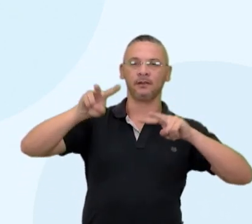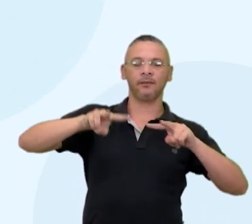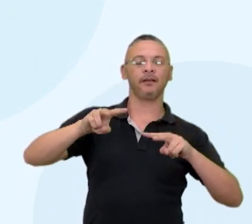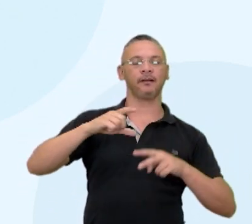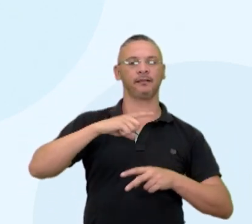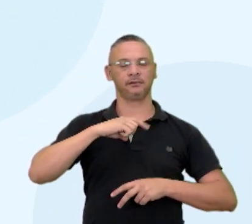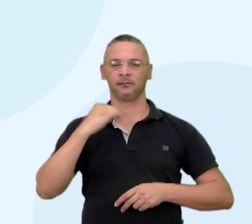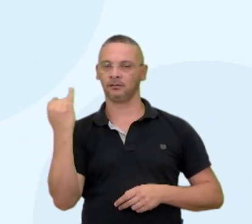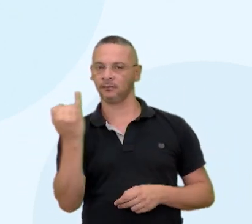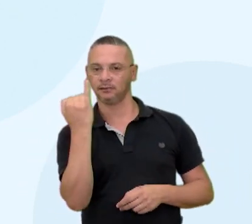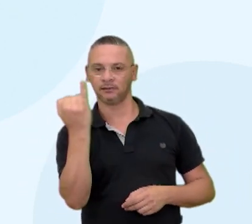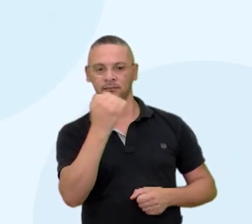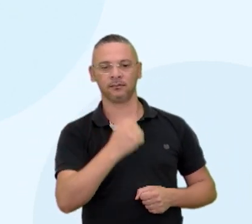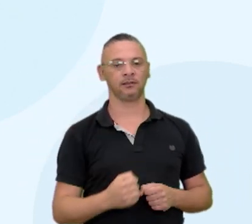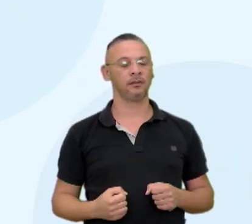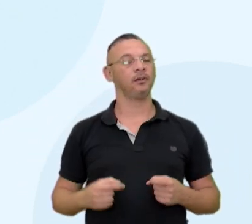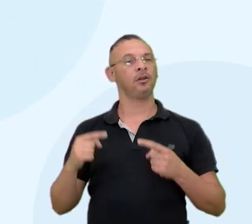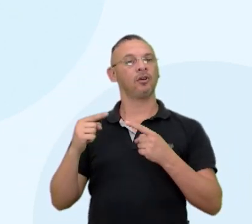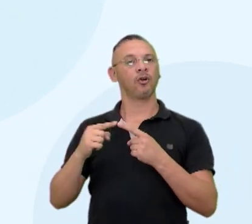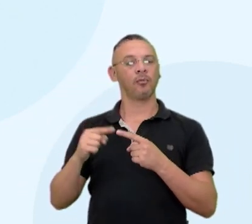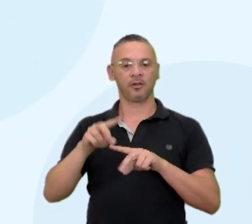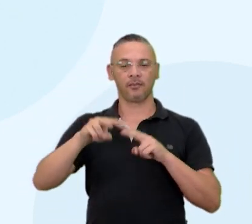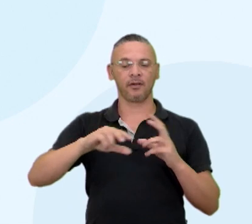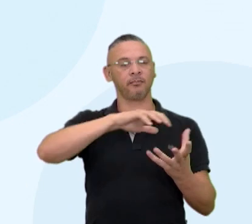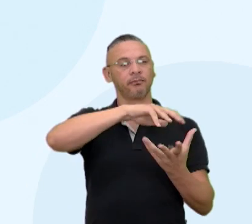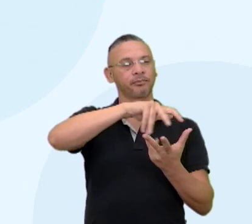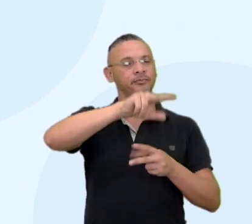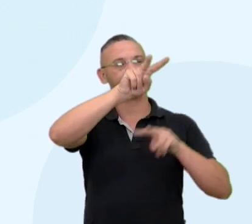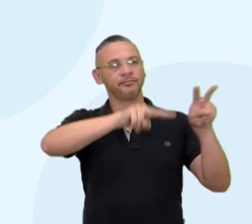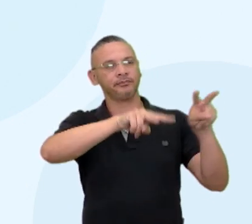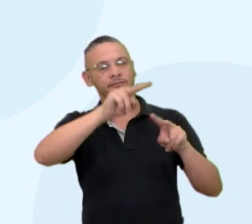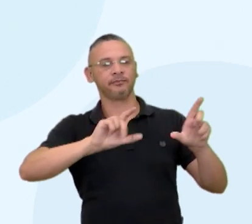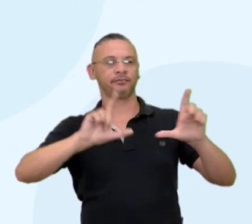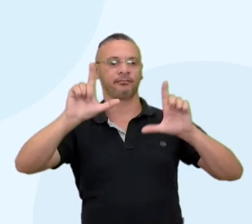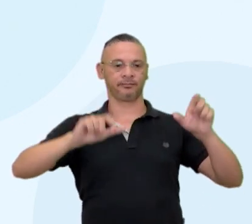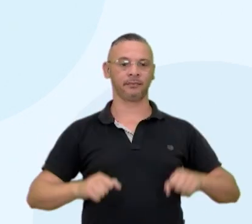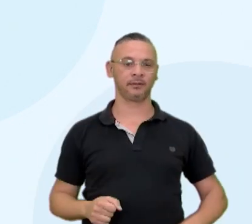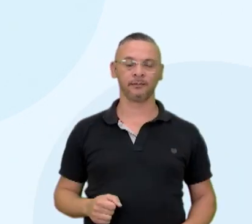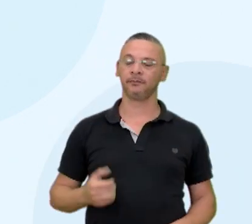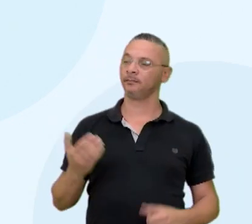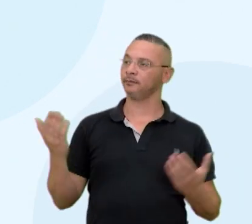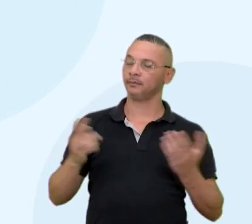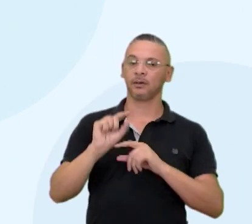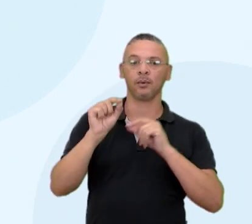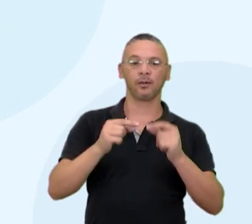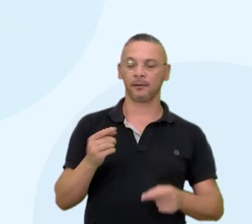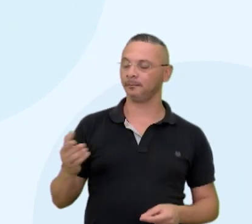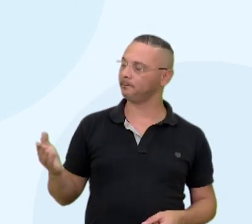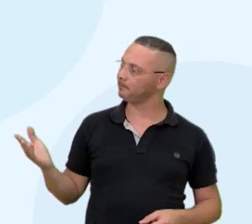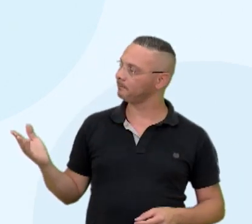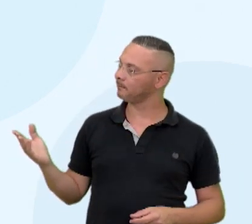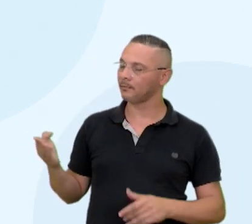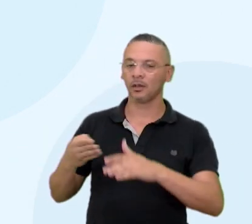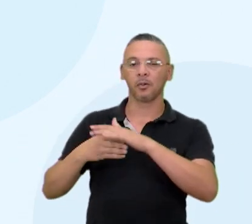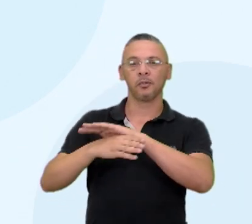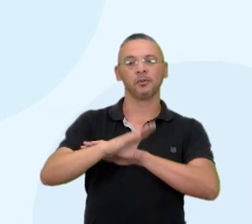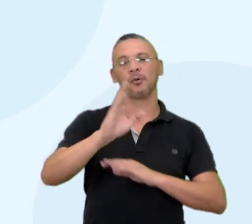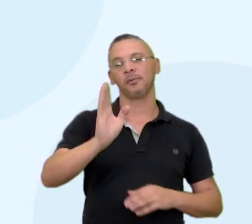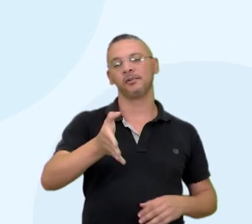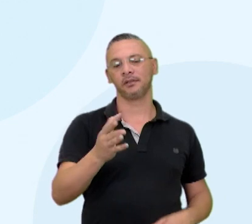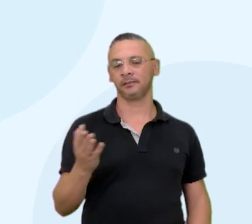curricular. Se liga na mídia, é o aprofundamento. Observatório da Imprensa Internacional, somos nós. Então, já está acostumado com esse slide, né?